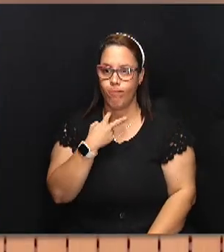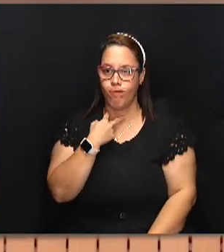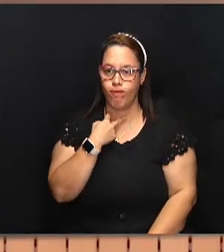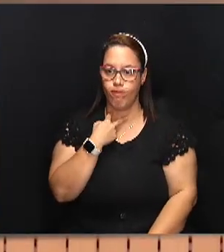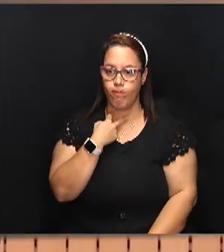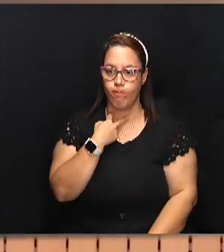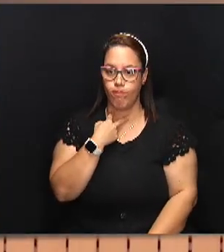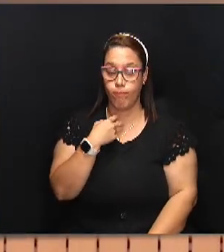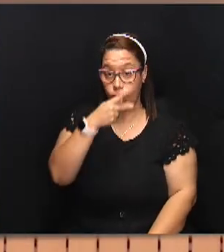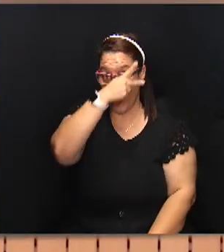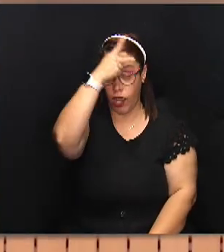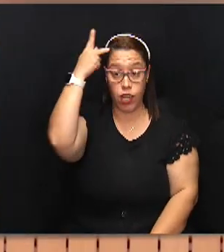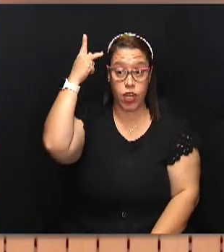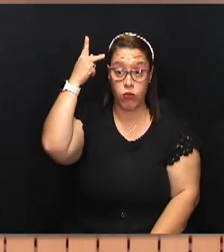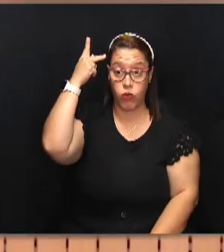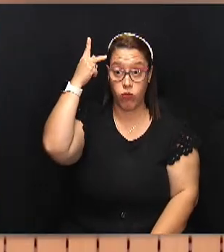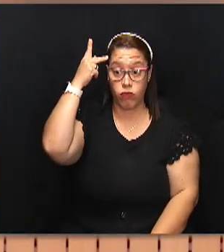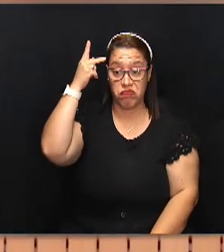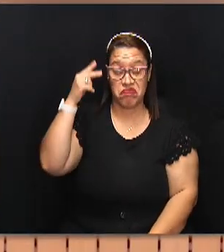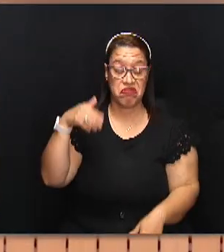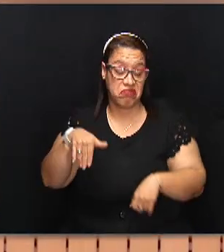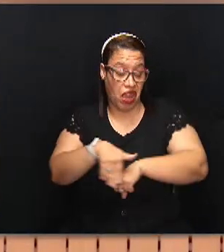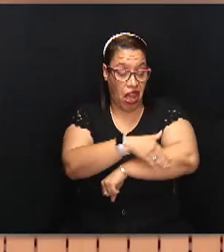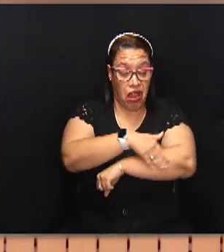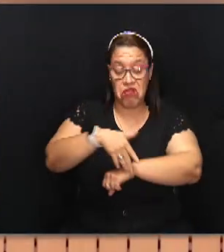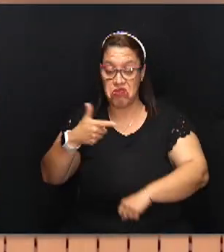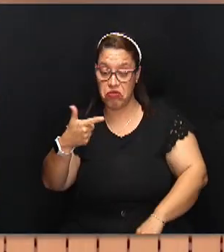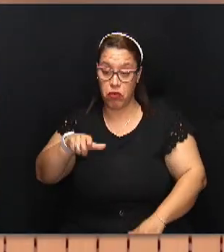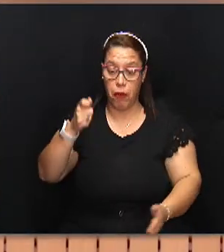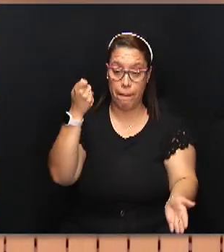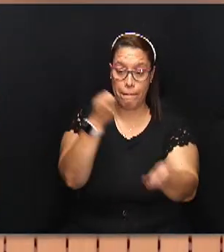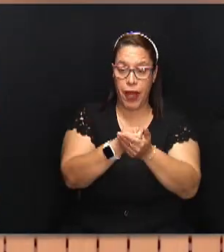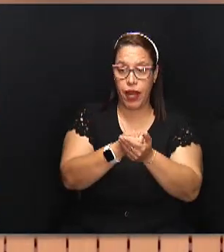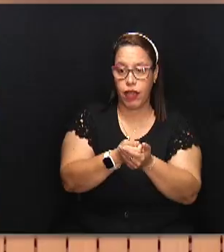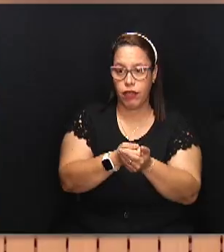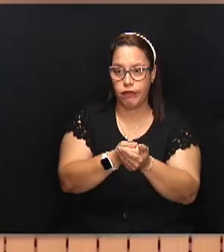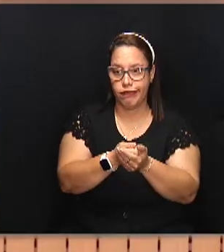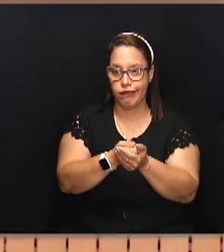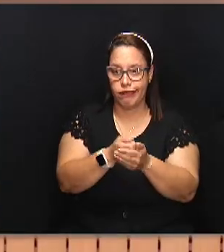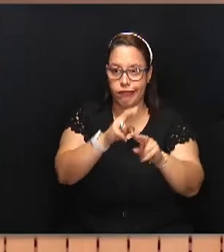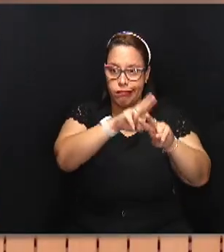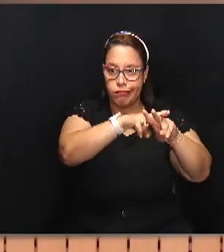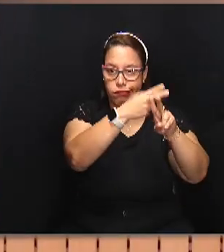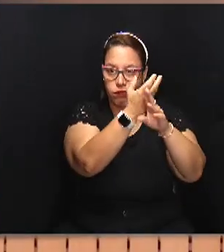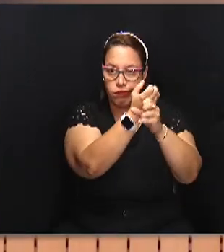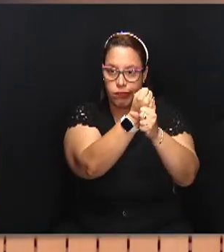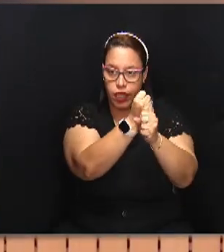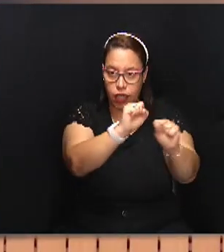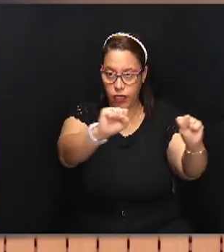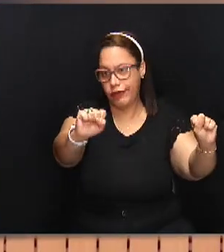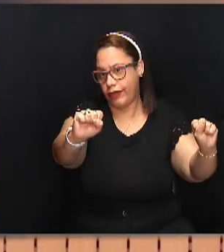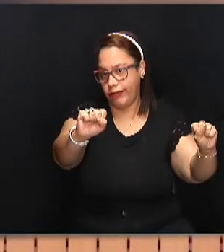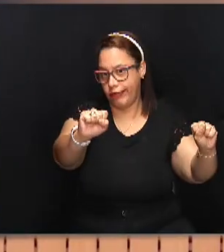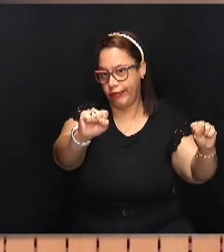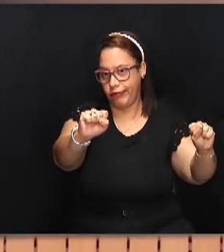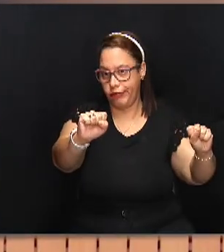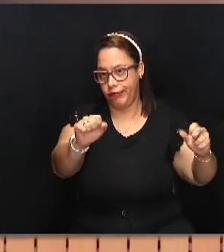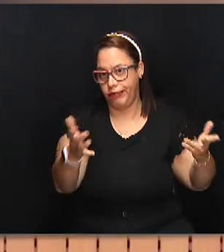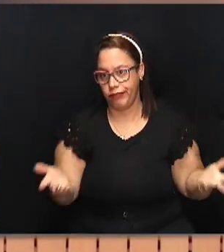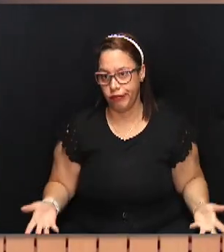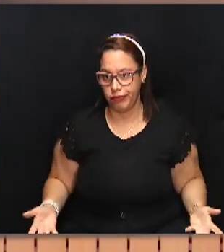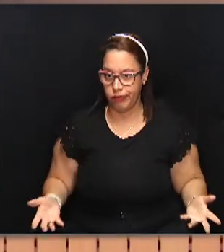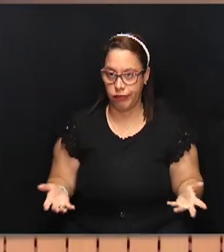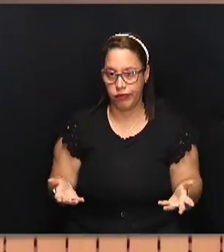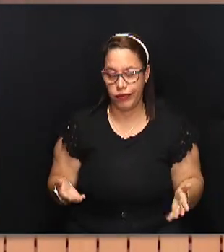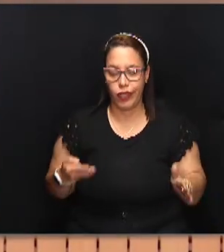essas pessoas estejam à rua novamente, depois que paguem fiança, elas geralmente retornam e esses casos sempre